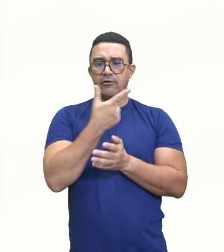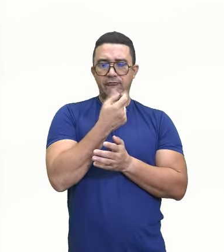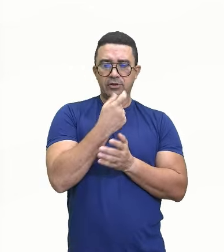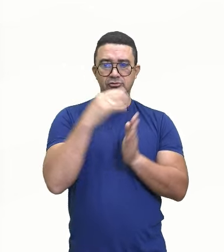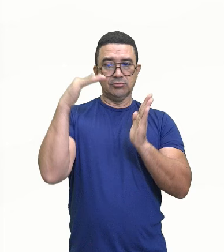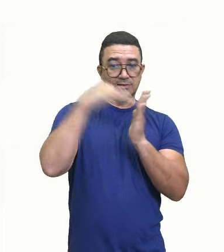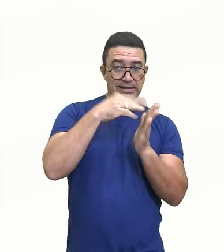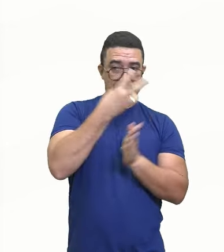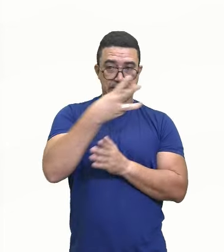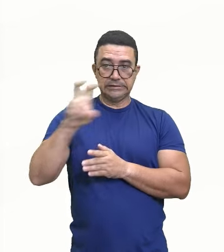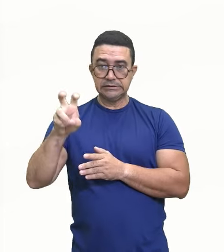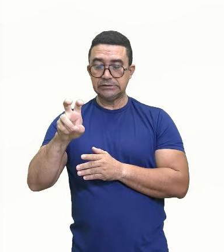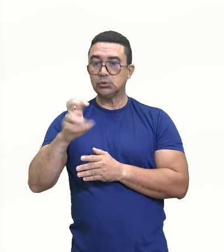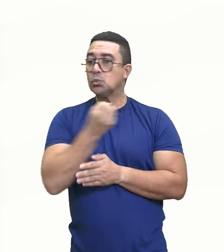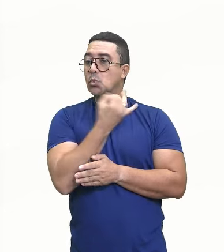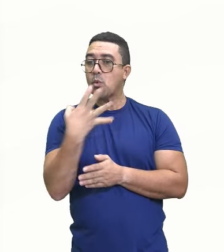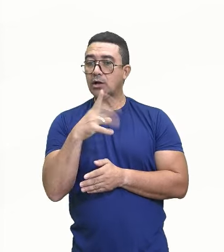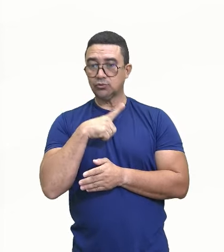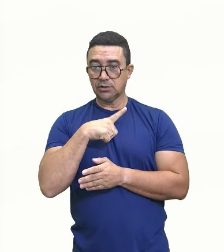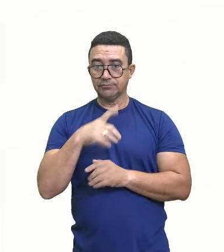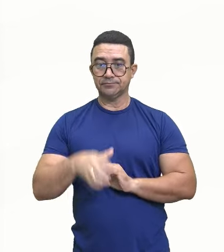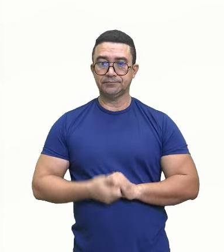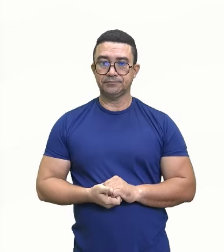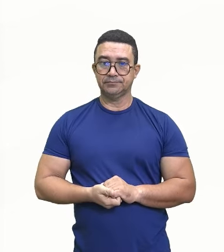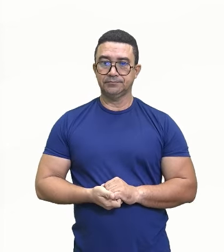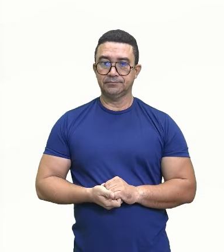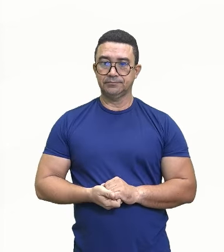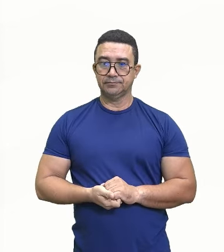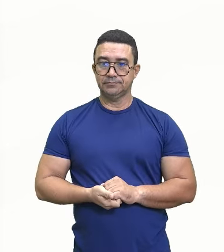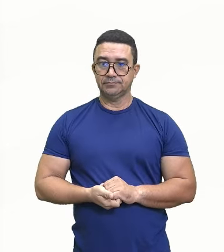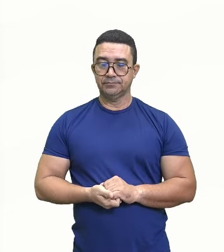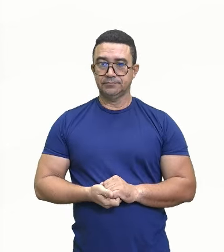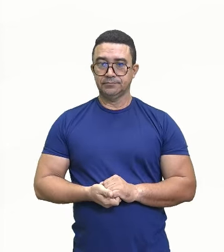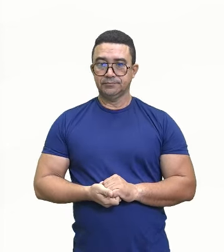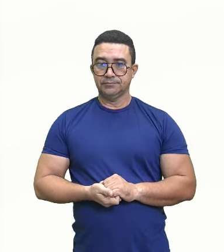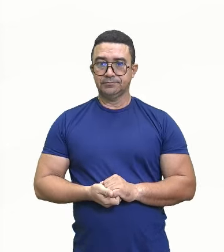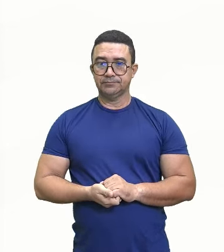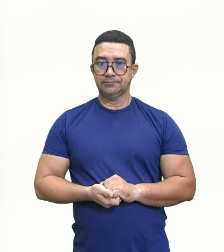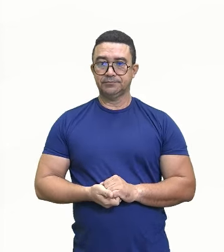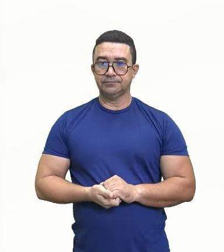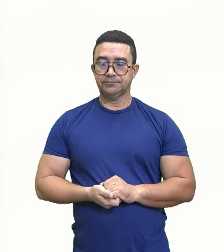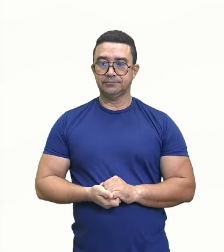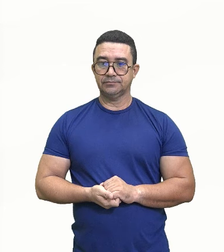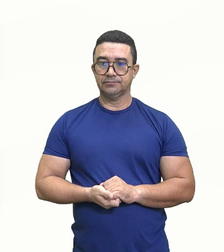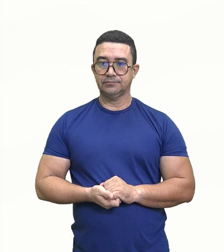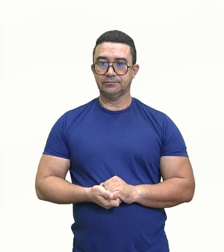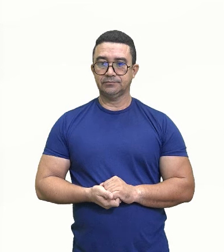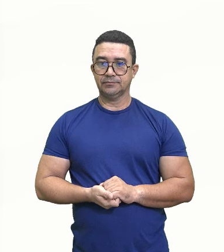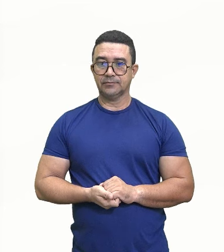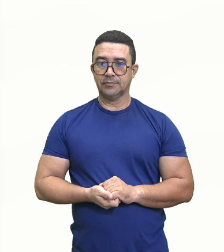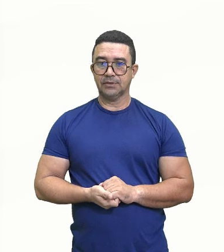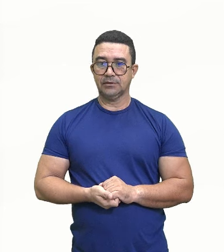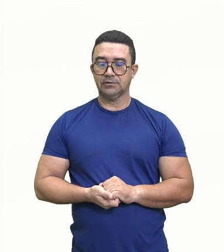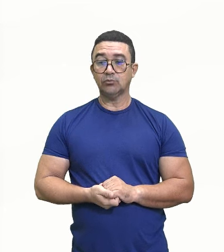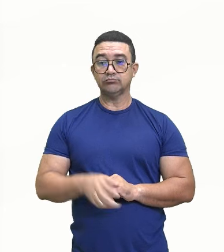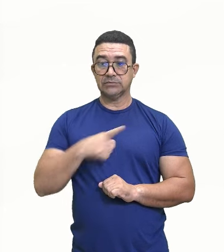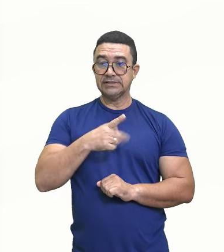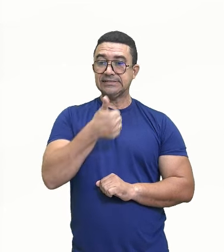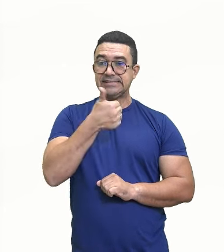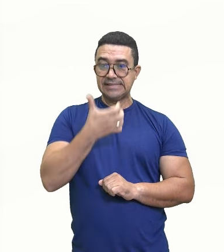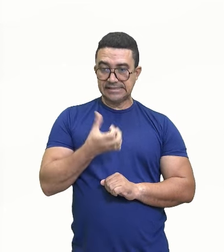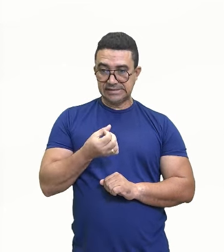35? Nós temos quantos termos? Ora, temos aqui 4 linhas e 4 colunas. 4 vezes 4, eu tenho 16